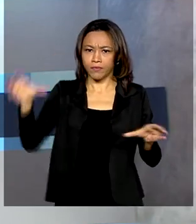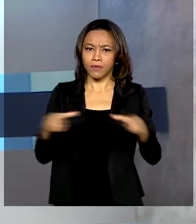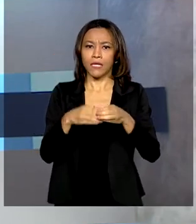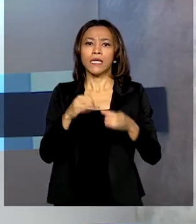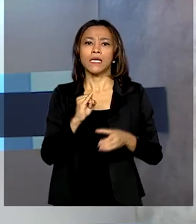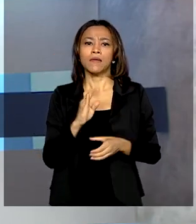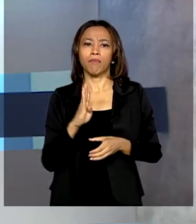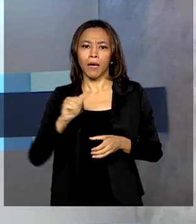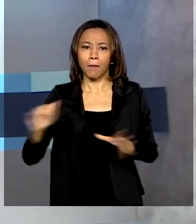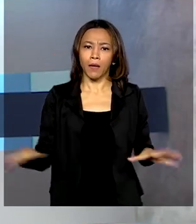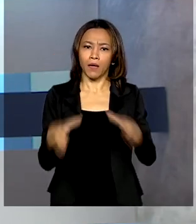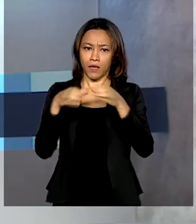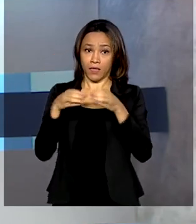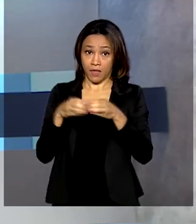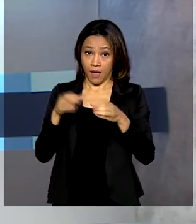Agência Nacional de mineração e receita